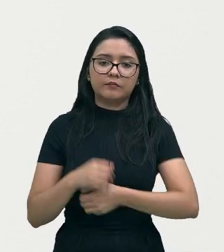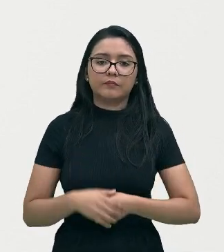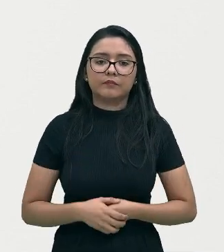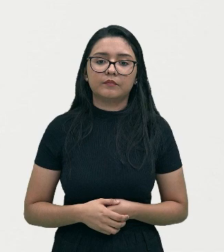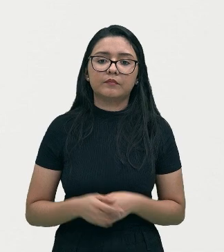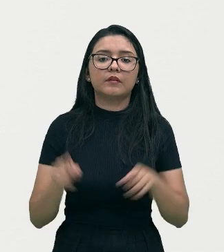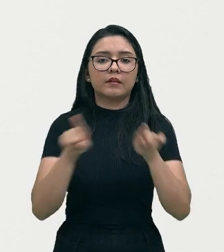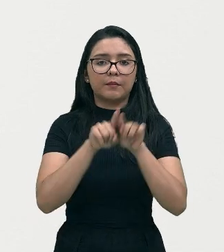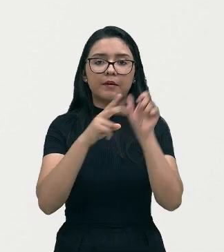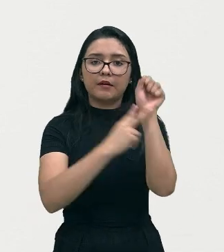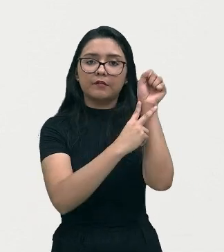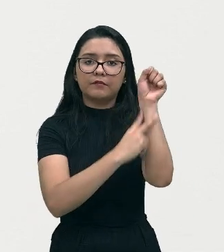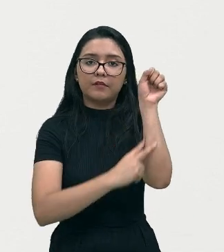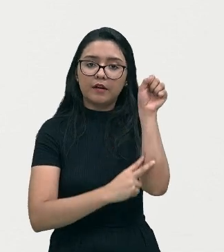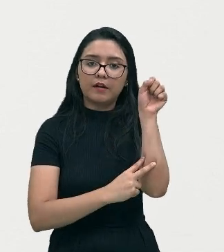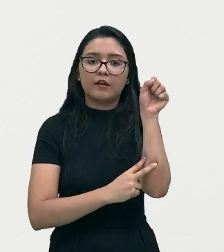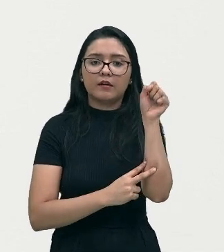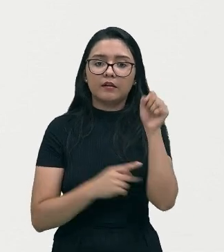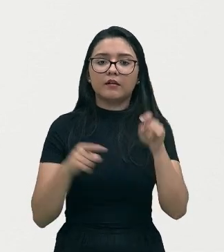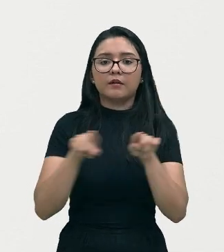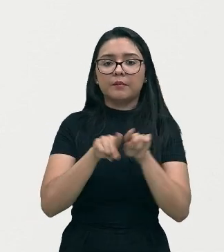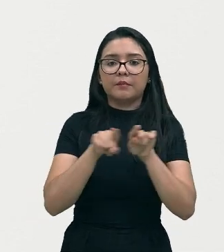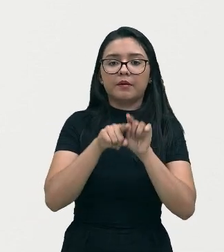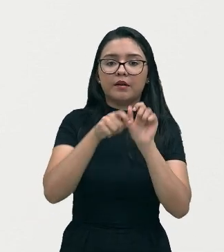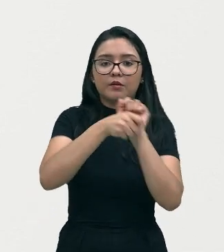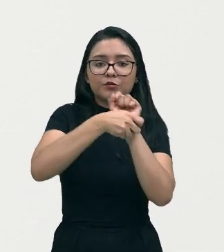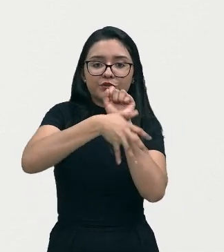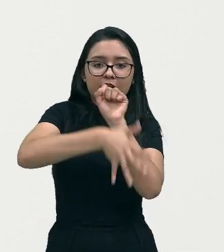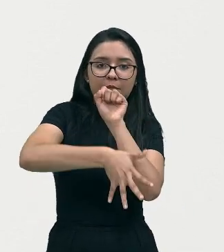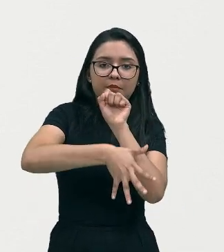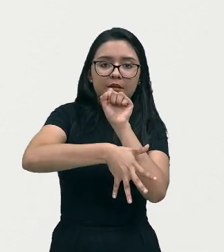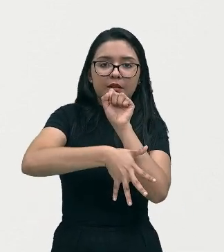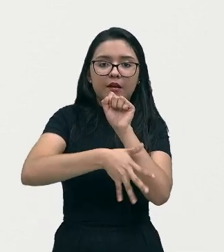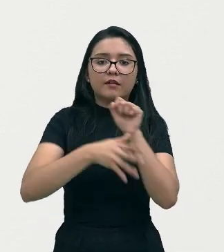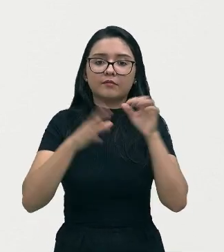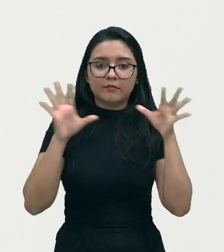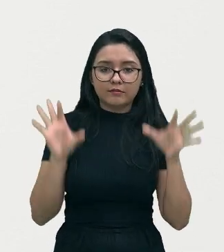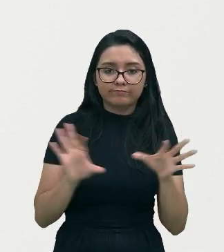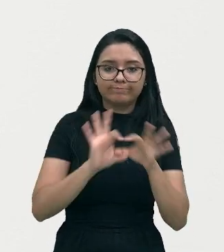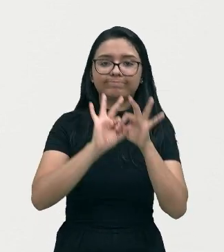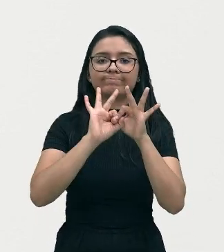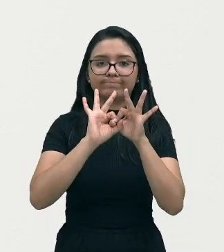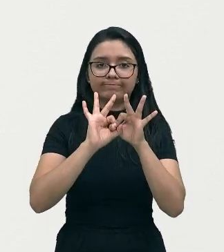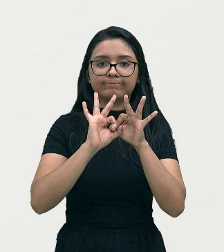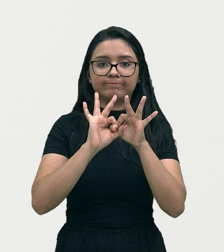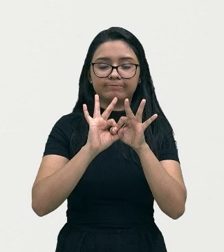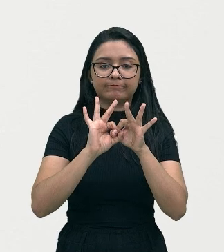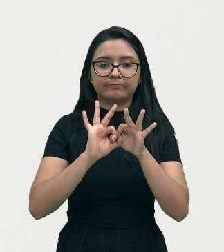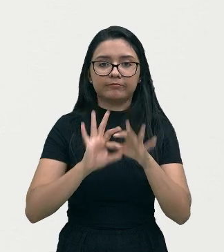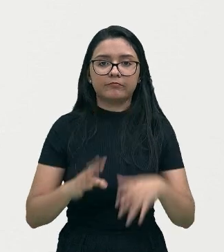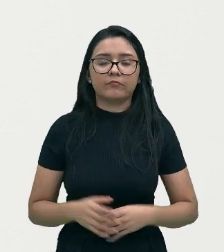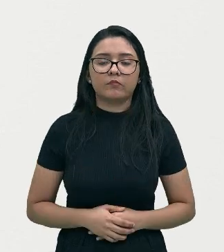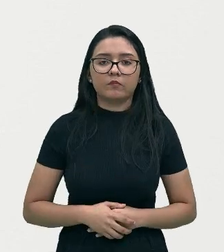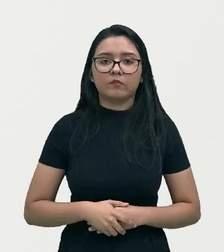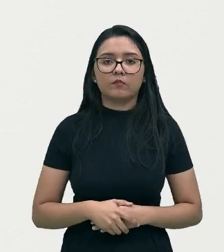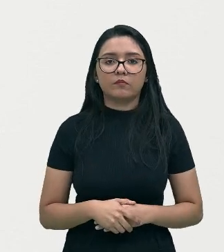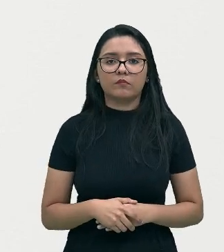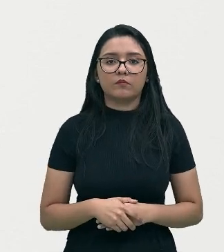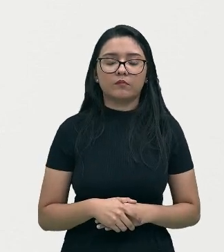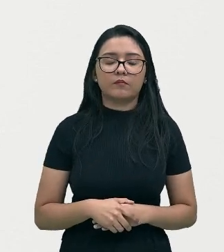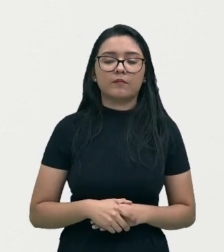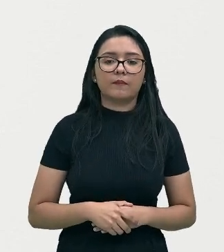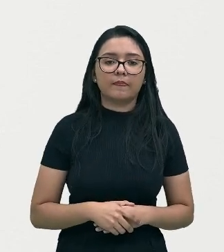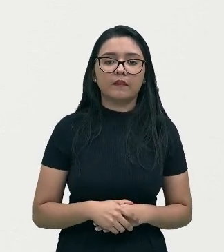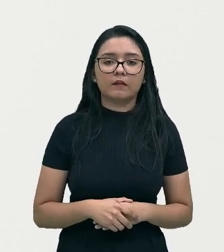as veias e os capilares, né? A gente tem essa comunicação entre eles, tá bom? E